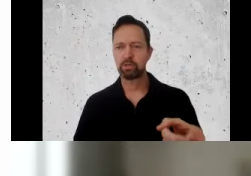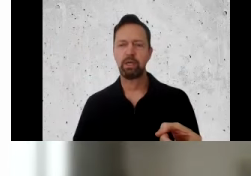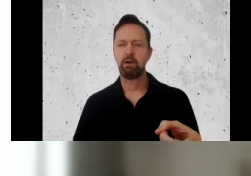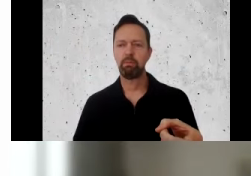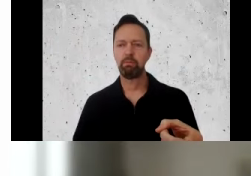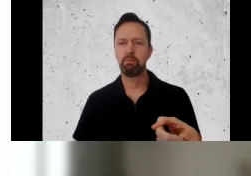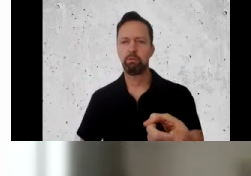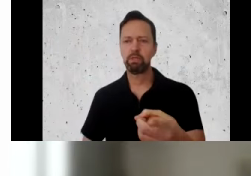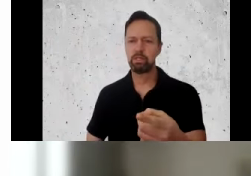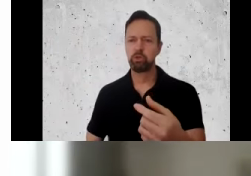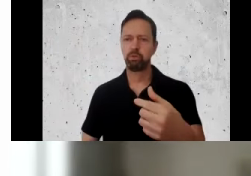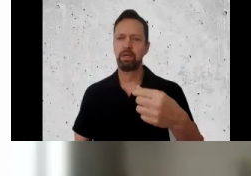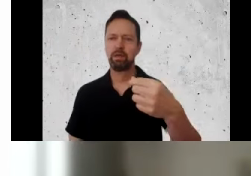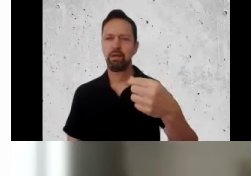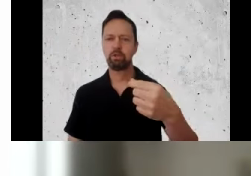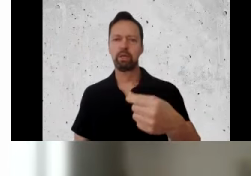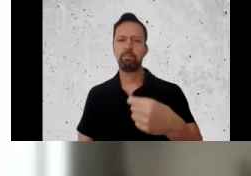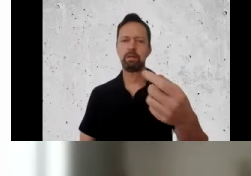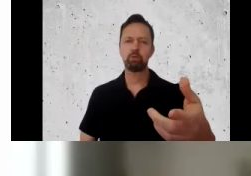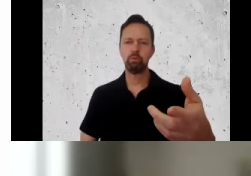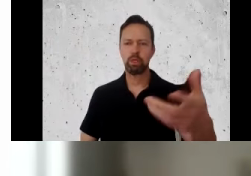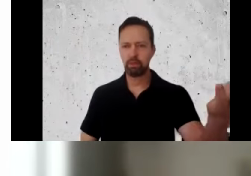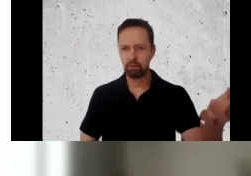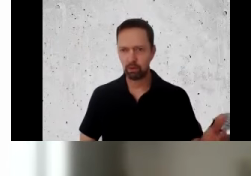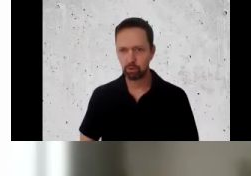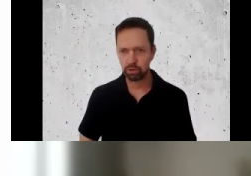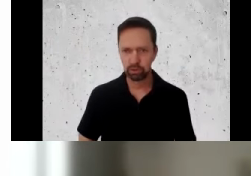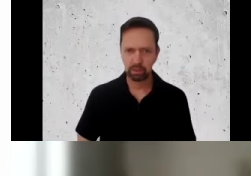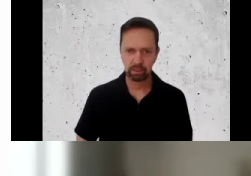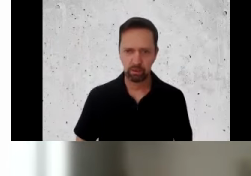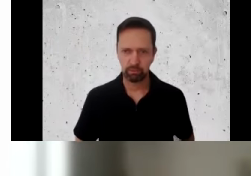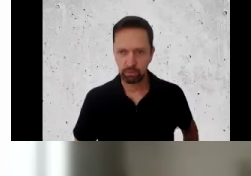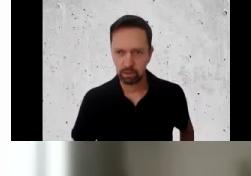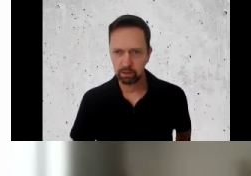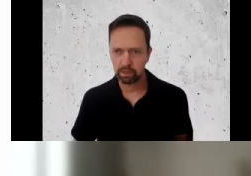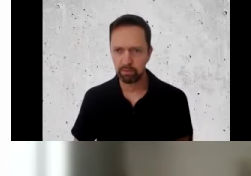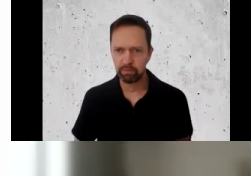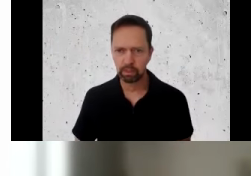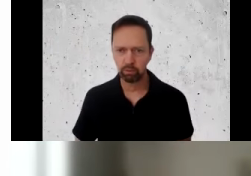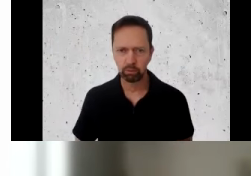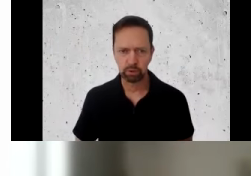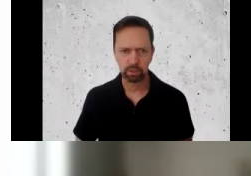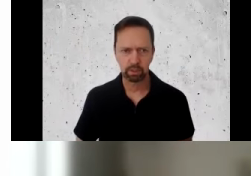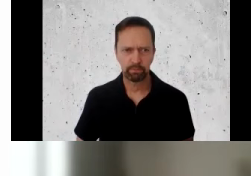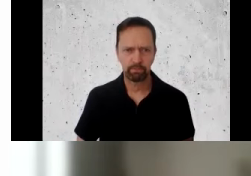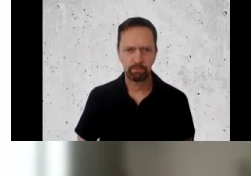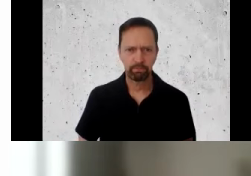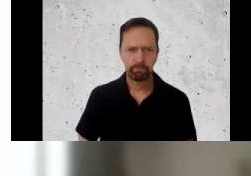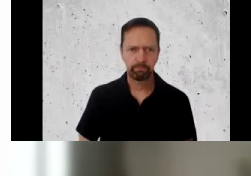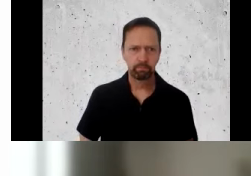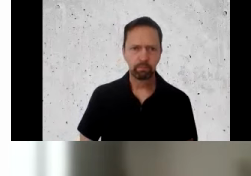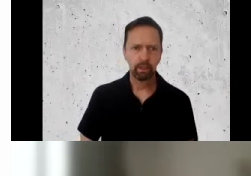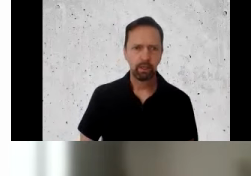Provavelmente isso aqui não existe, porque isso aqui presume que não tenha custo de transação e sempre vai ter algum custo.